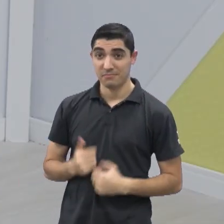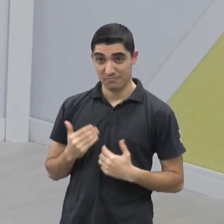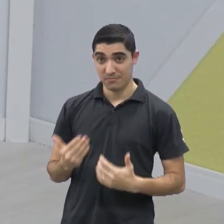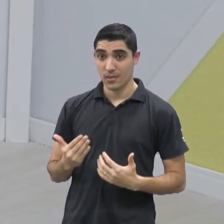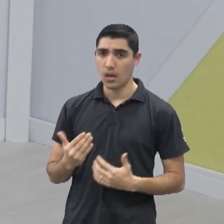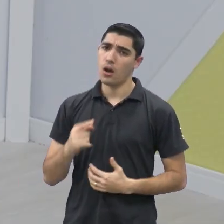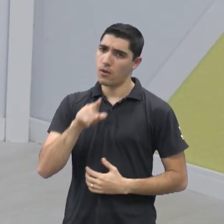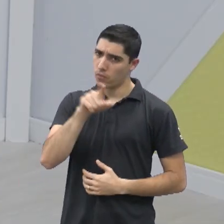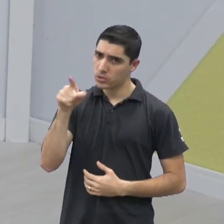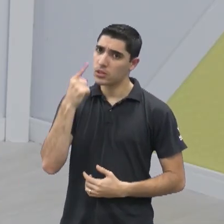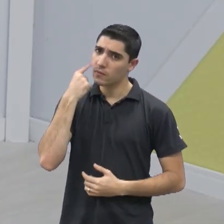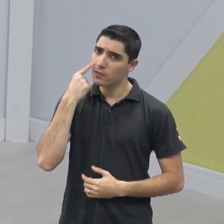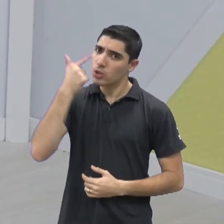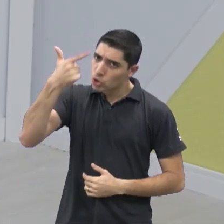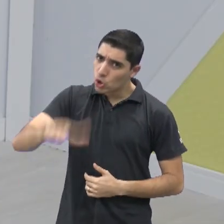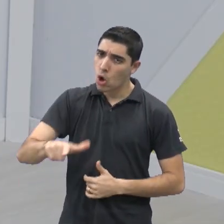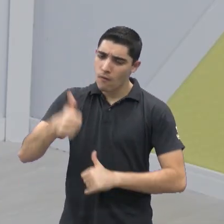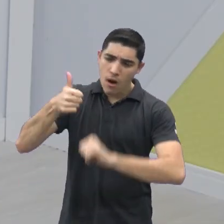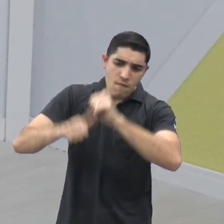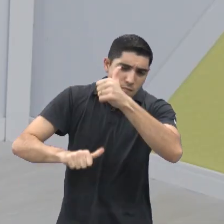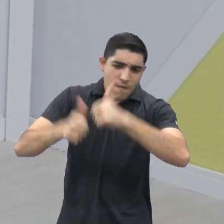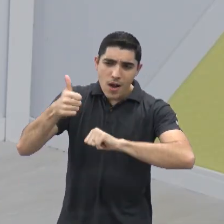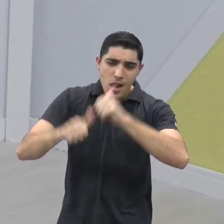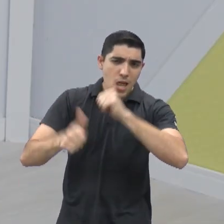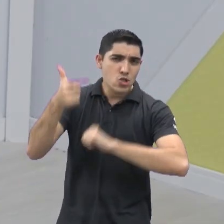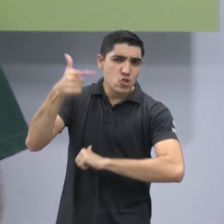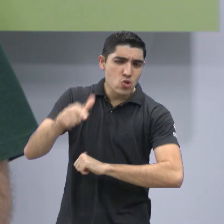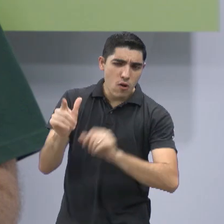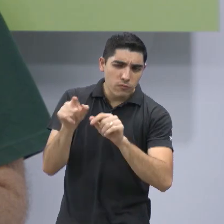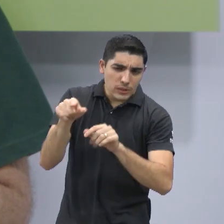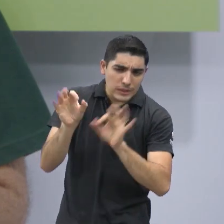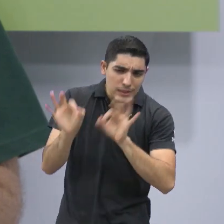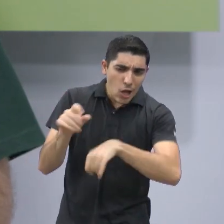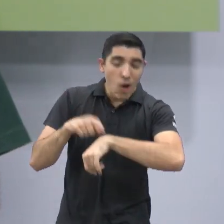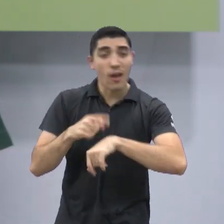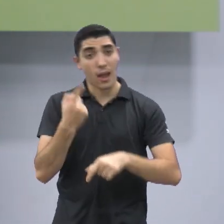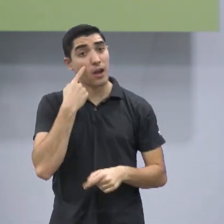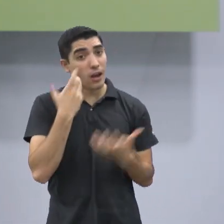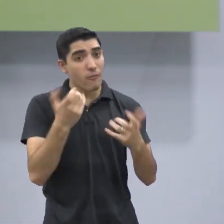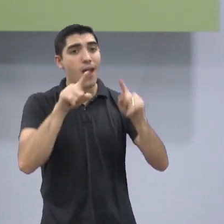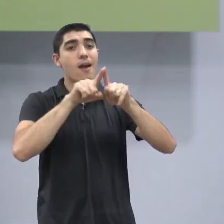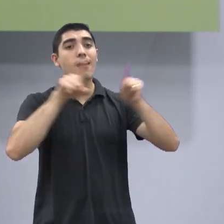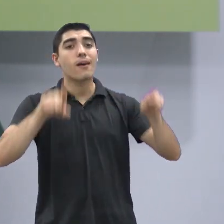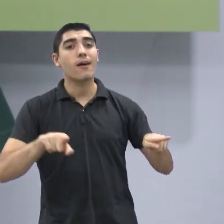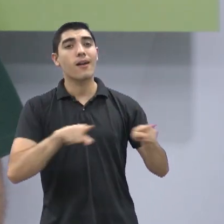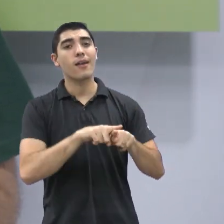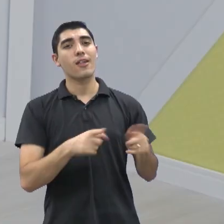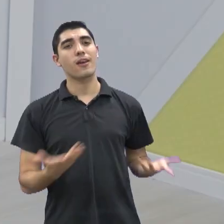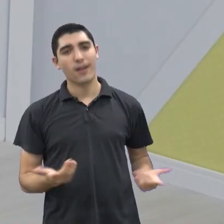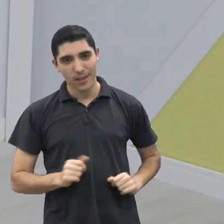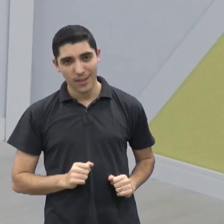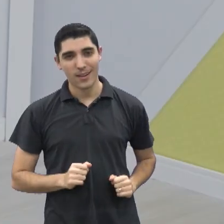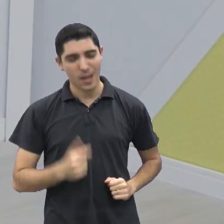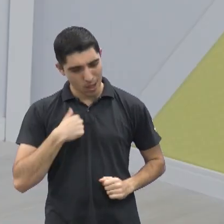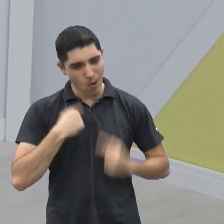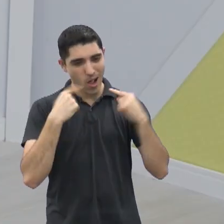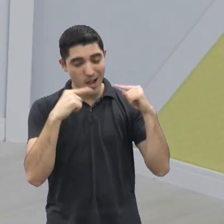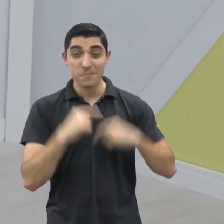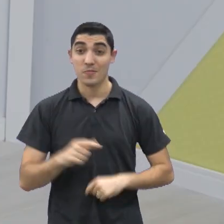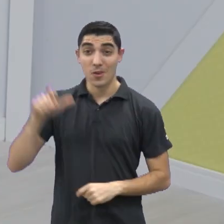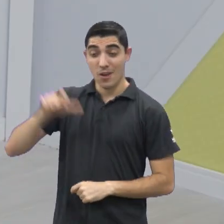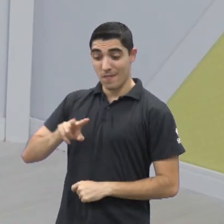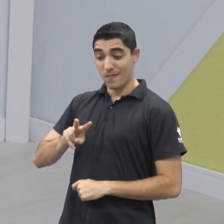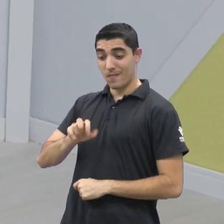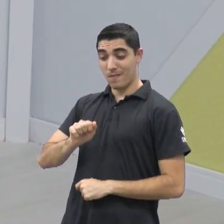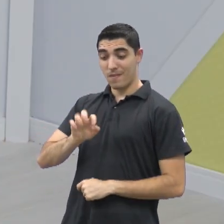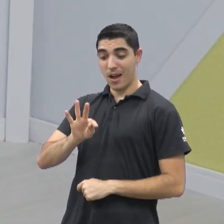a averiguação ali. A rapinagem da cronometragem. Tem que chamar o VAR para dar o meu troféuzinho. Vou entrar com recurso. Diria Valtencir Vicente, é a rapinagem